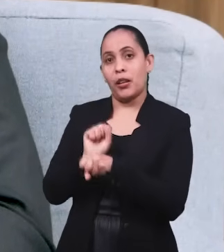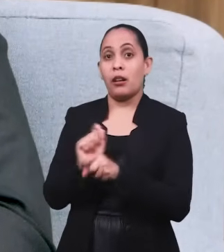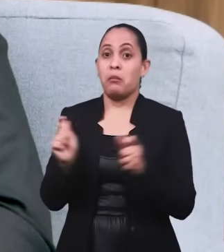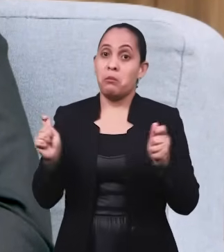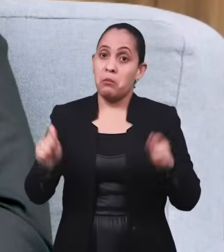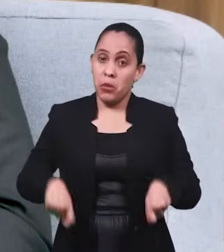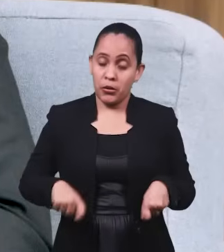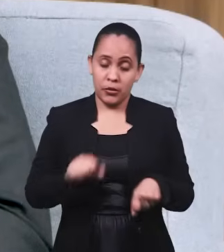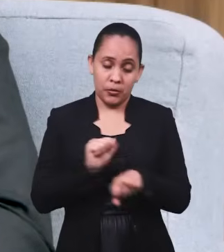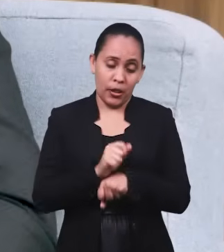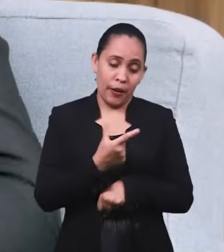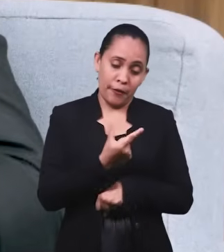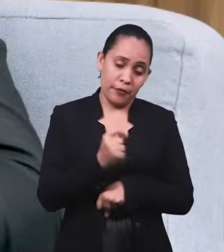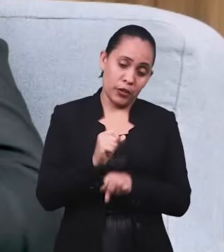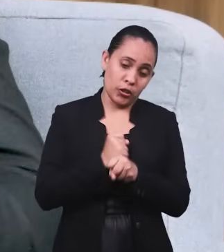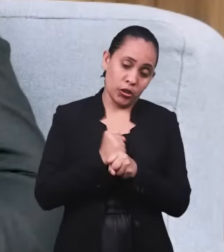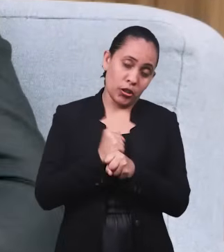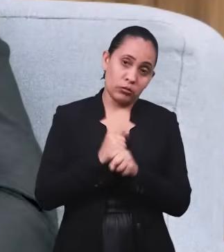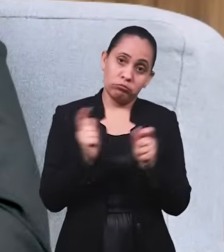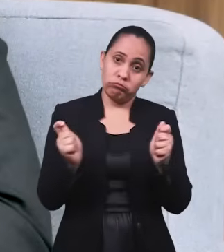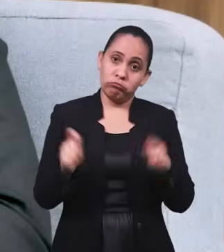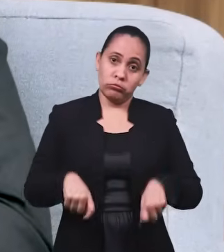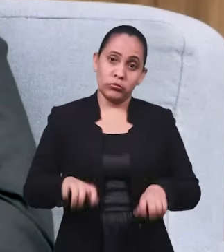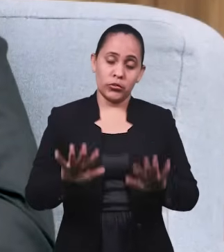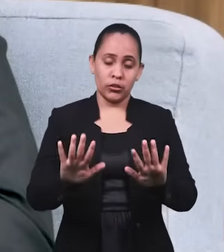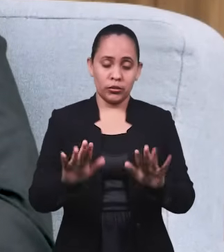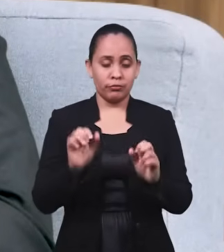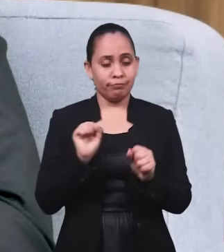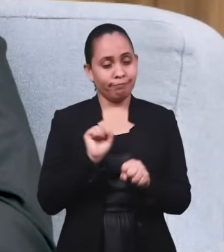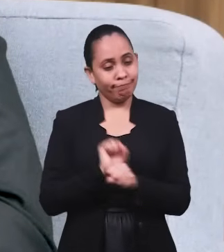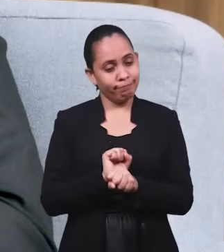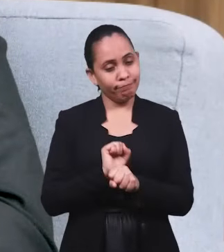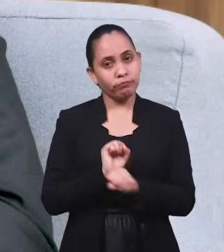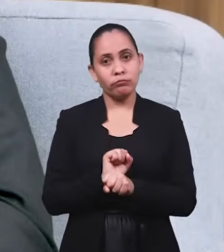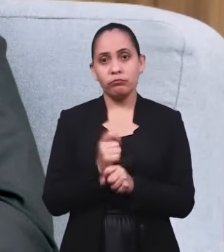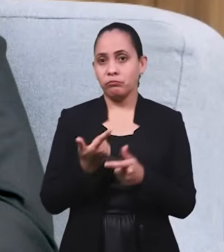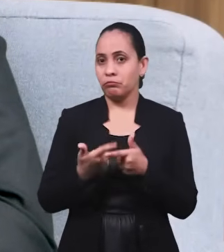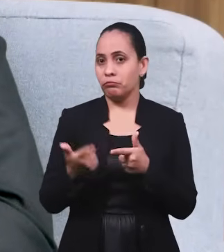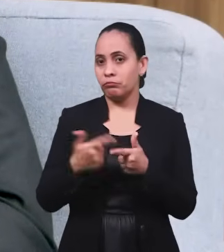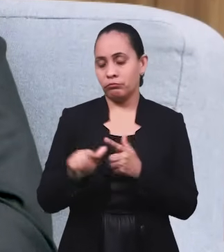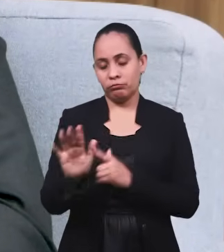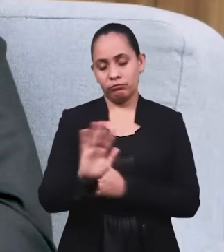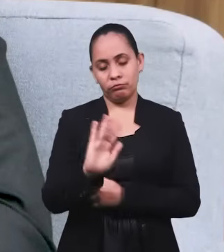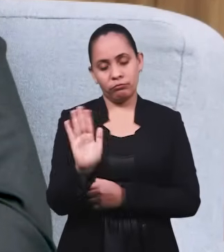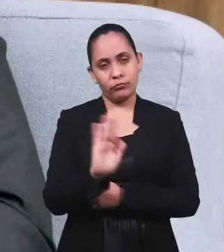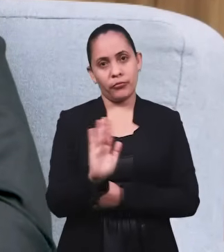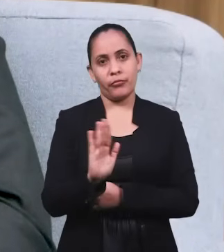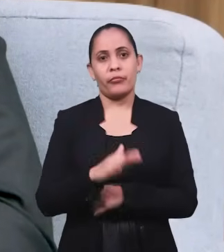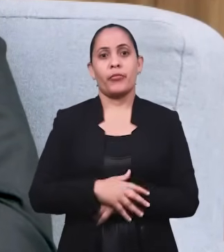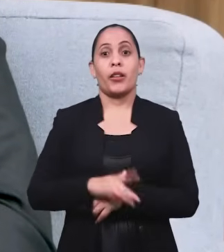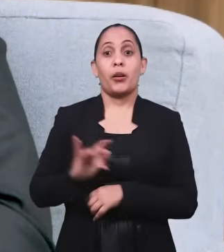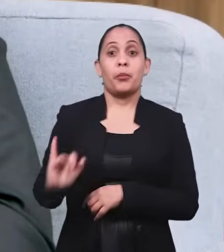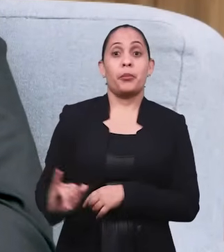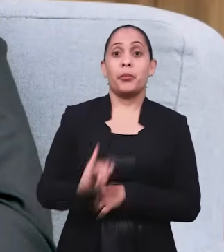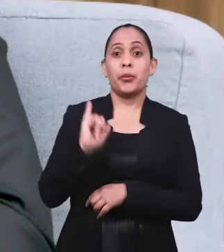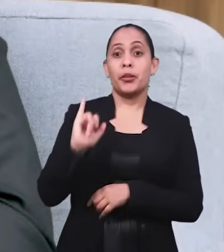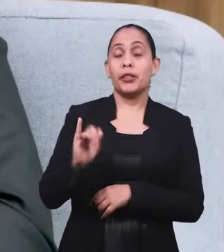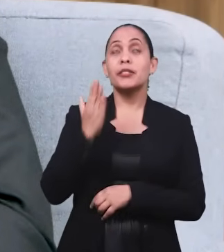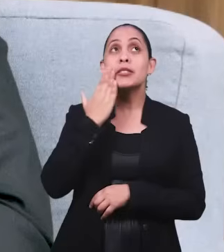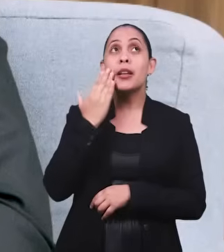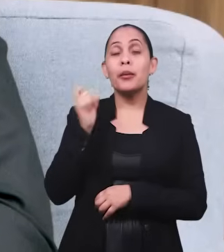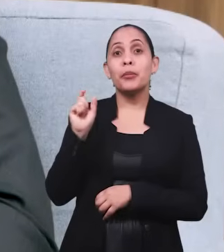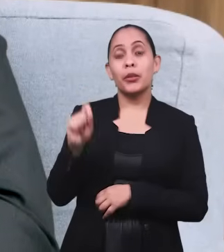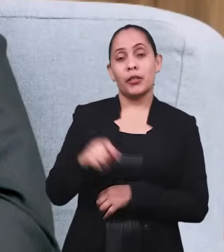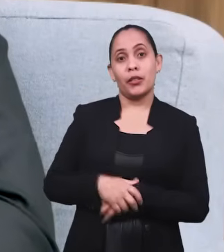Pode esperar 20 anos, quem sabe, igual o pastor Humberto esperou, não tem problema. Né? O que importa é não desistir, saber que o Senhor